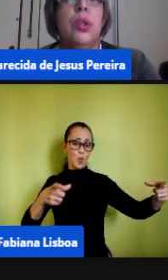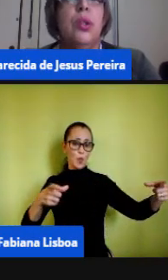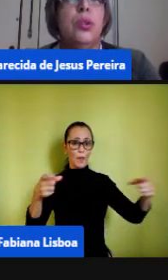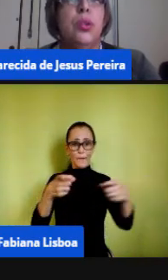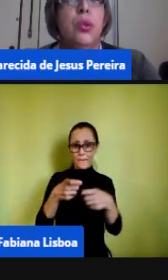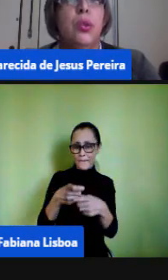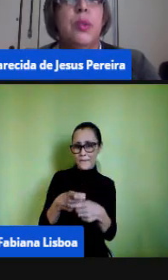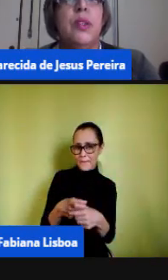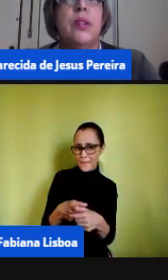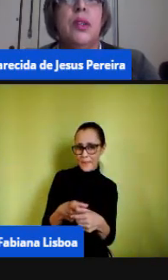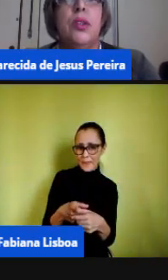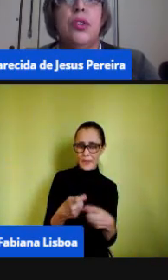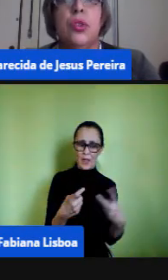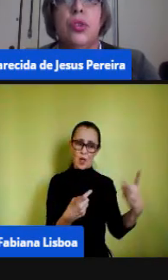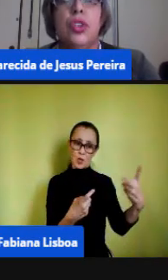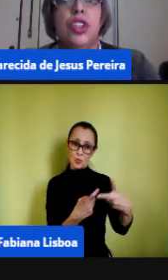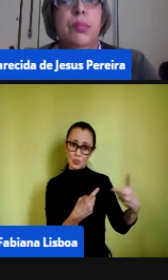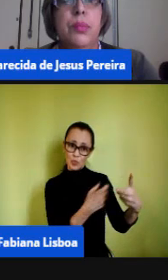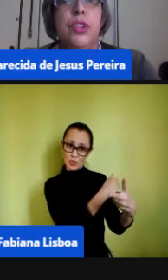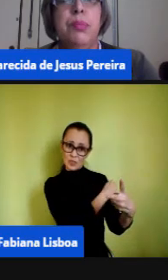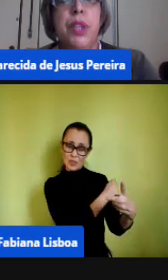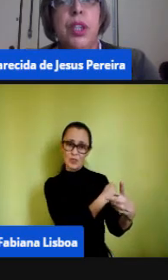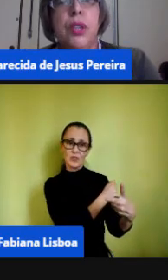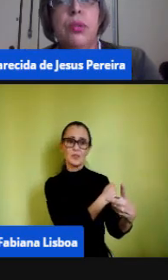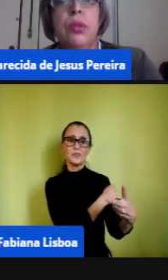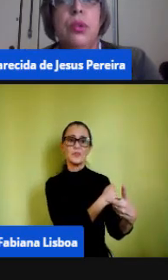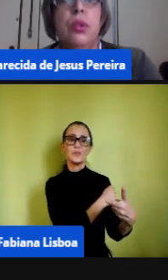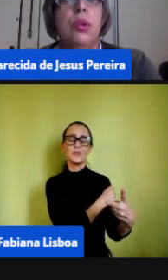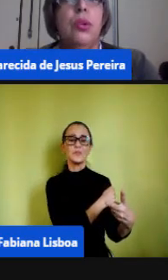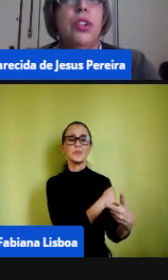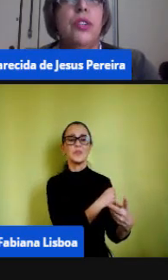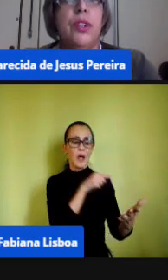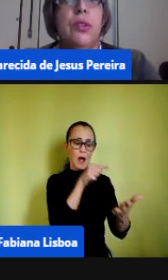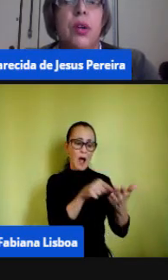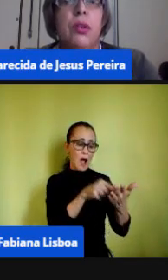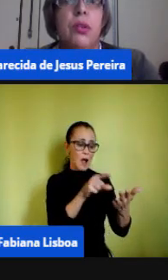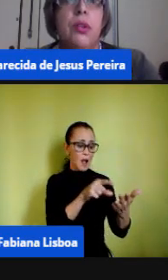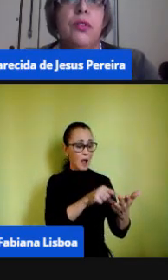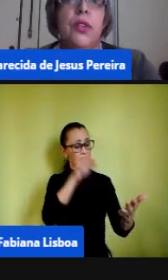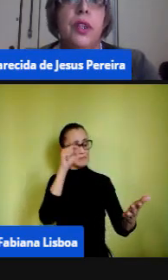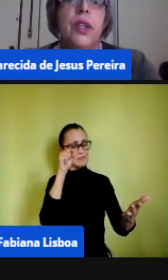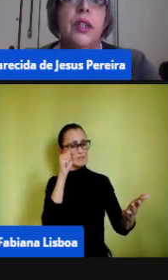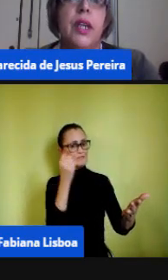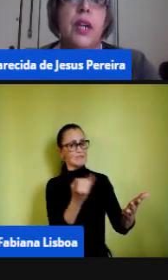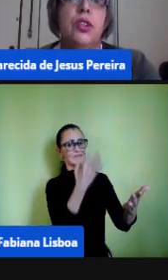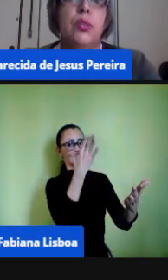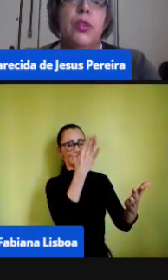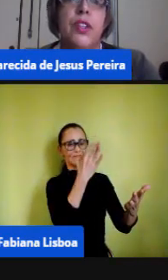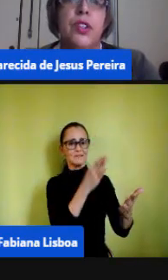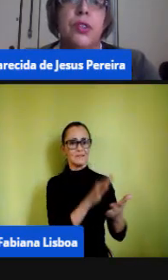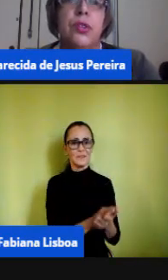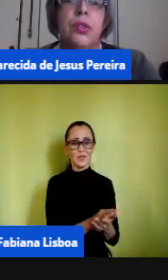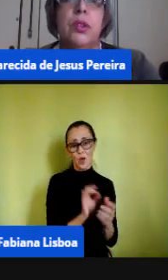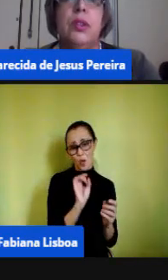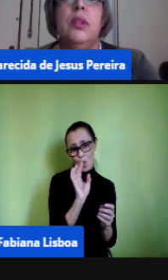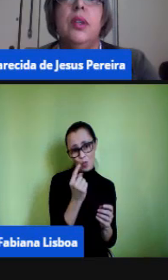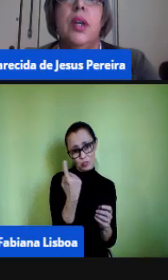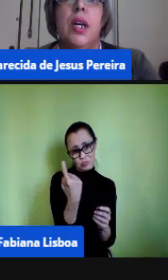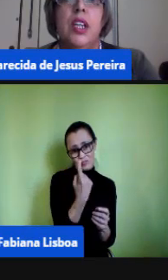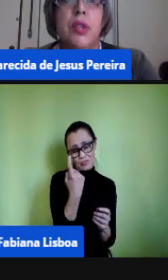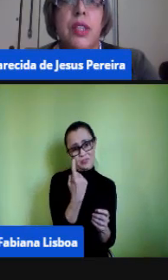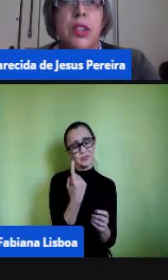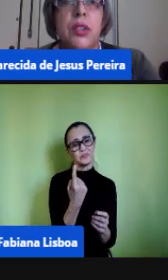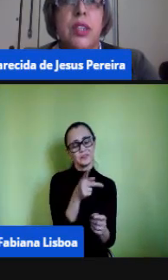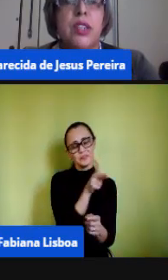grupos, duplas, jogo de bingo ou individual. Fica a critério do professor